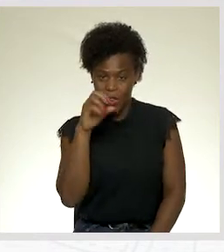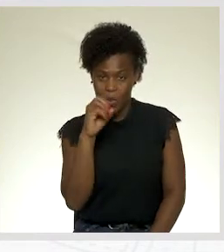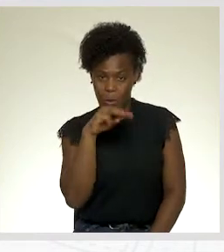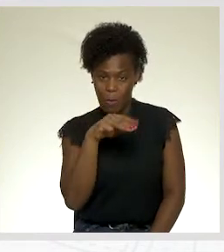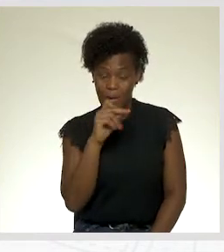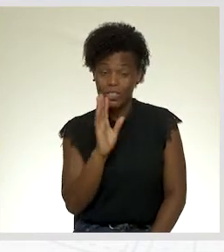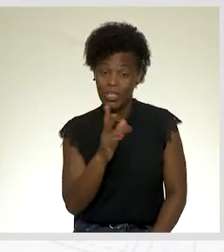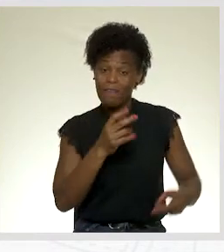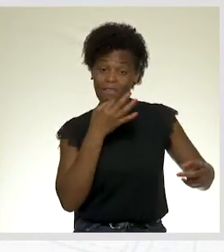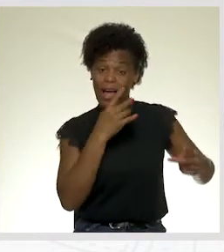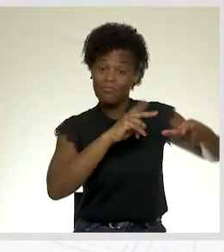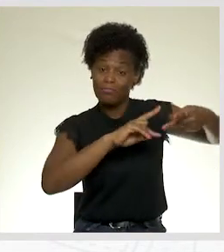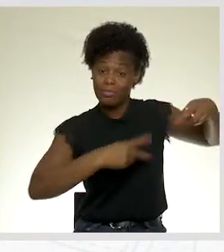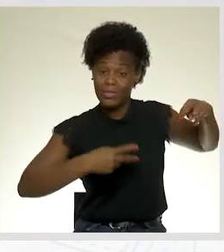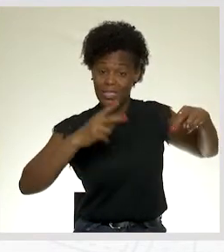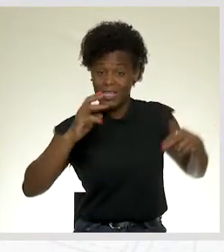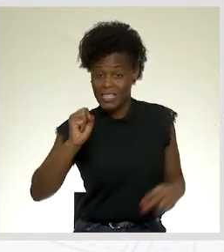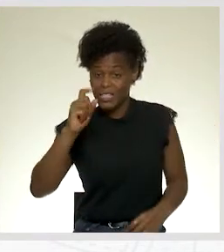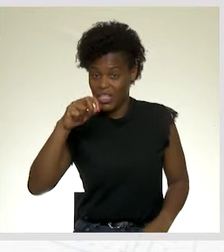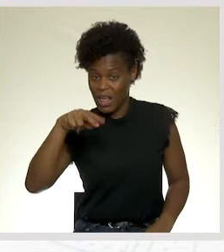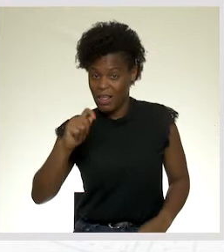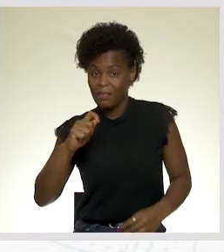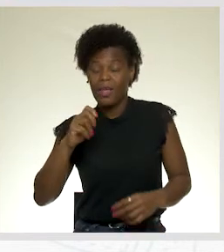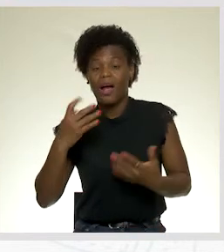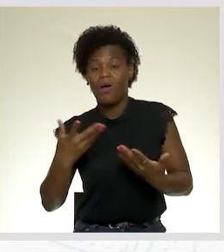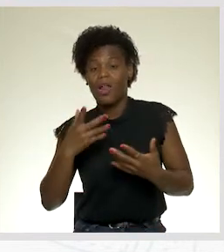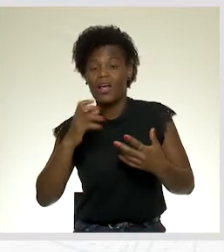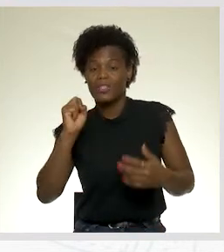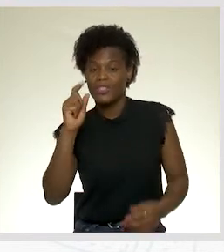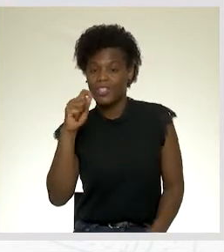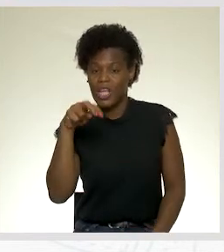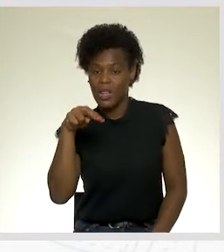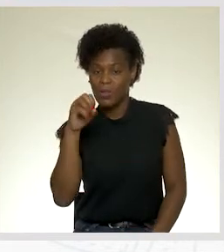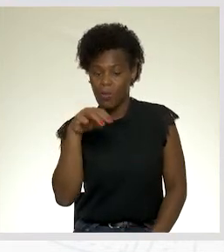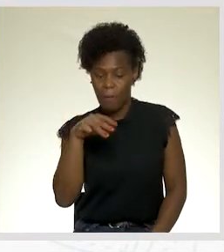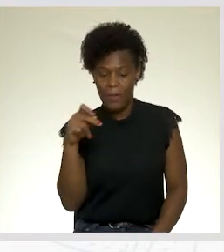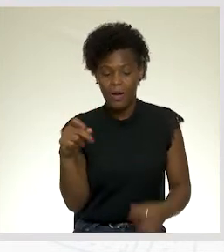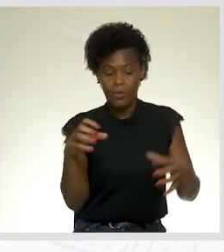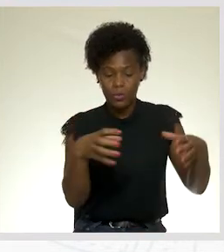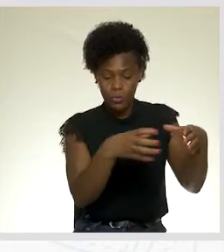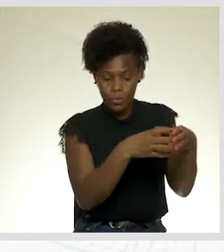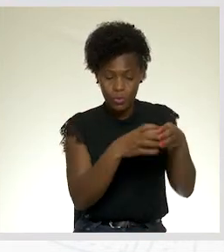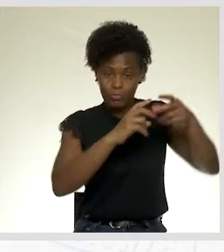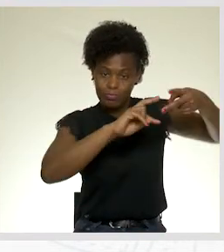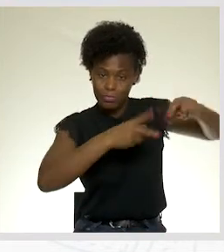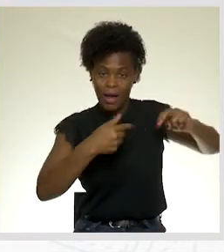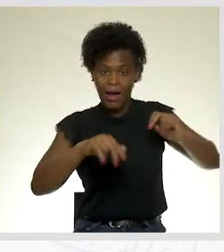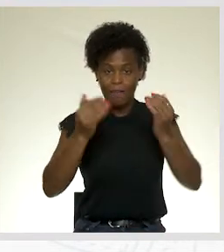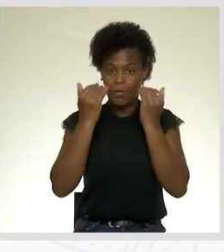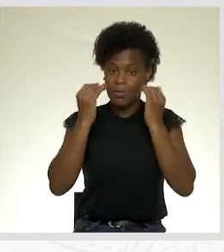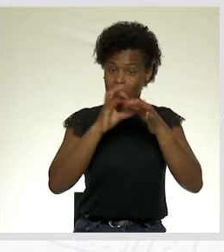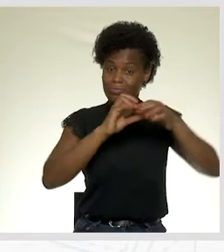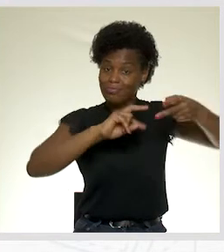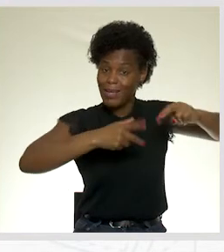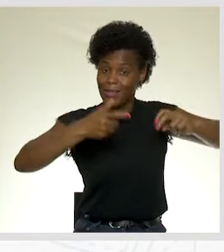gene, temos que falar também de genoma. Genoma é um conjunto de genes que constitui a informação genética de um